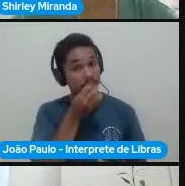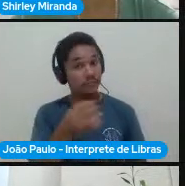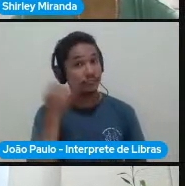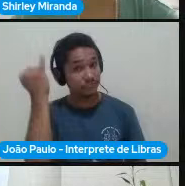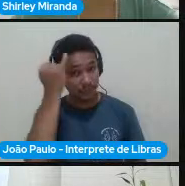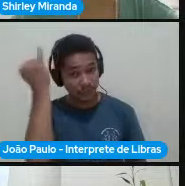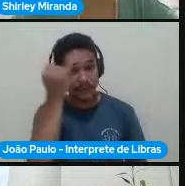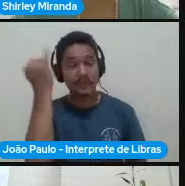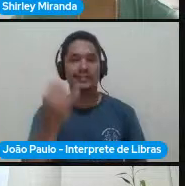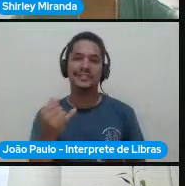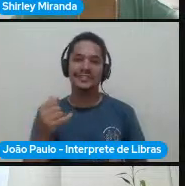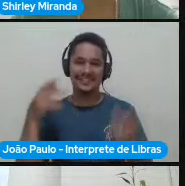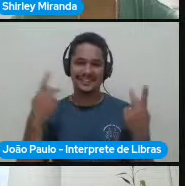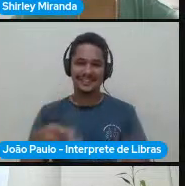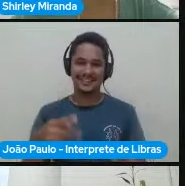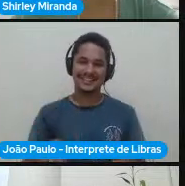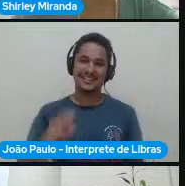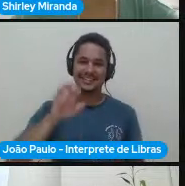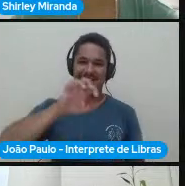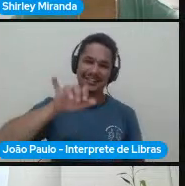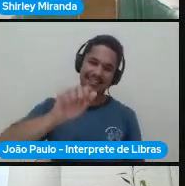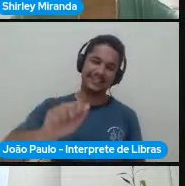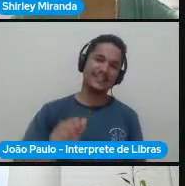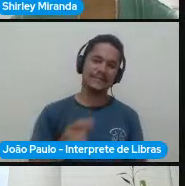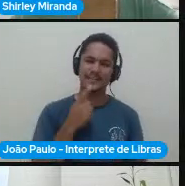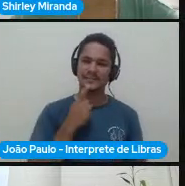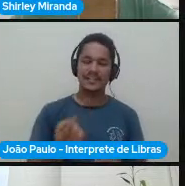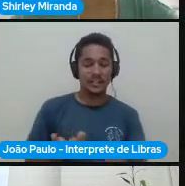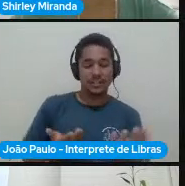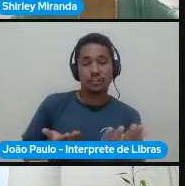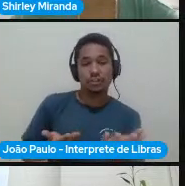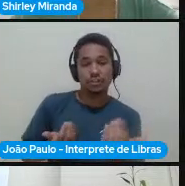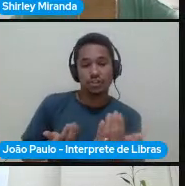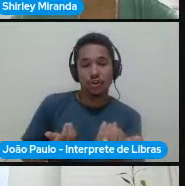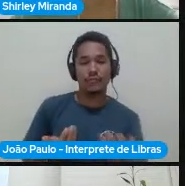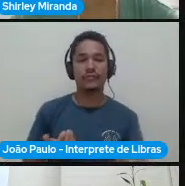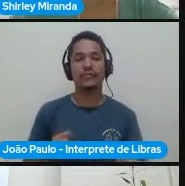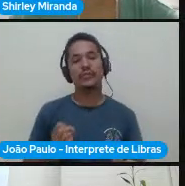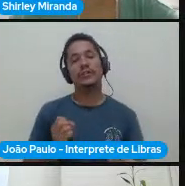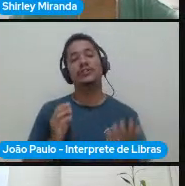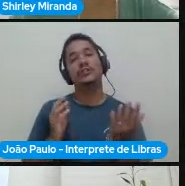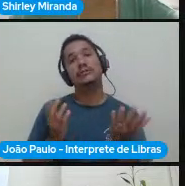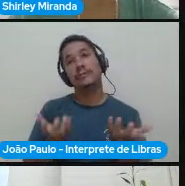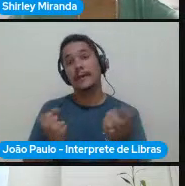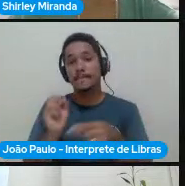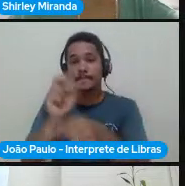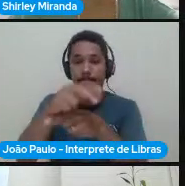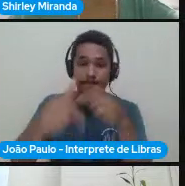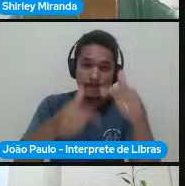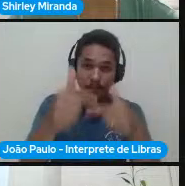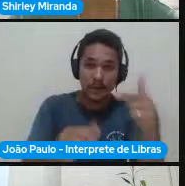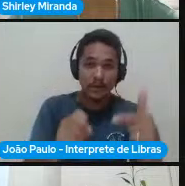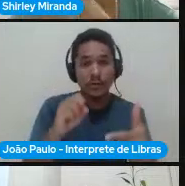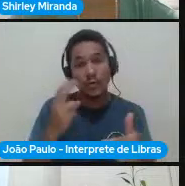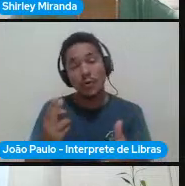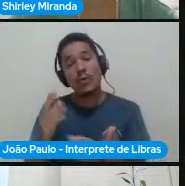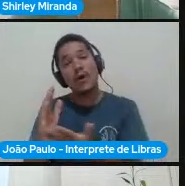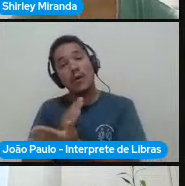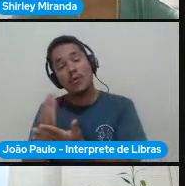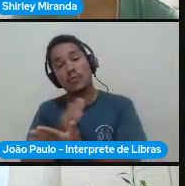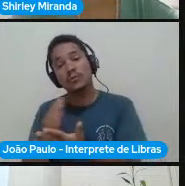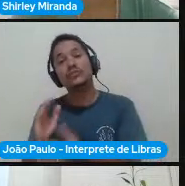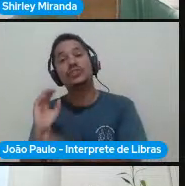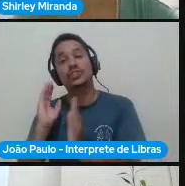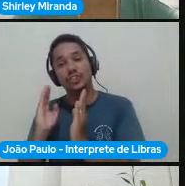nós estamos falando de jovens que querem inserir no mercado de trabalho, ou que já estão, e dos adultos na mesma situação.